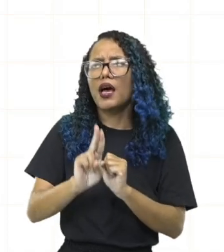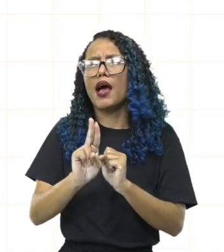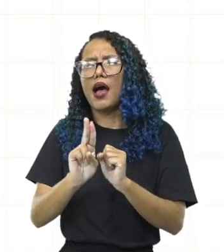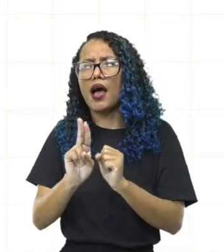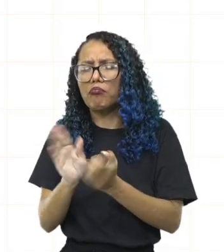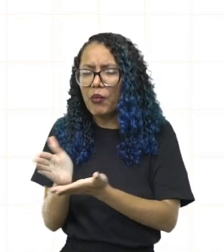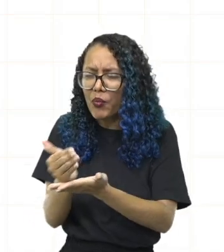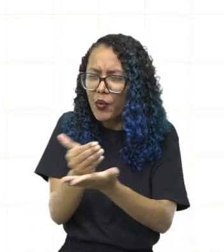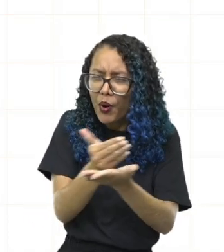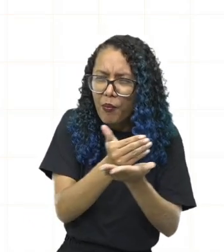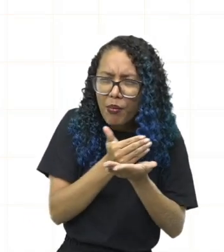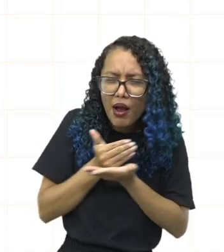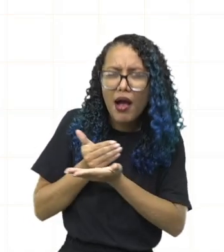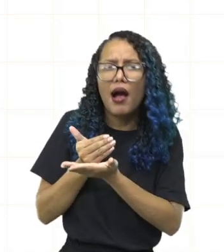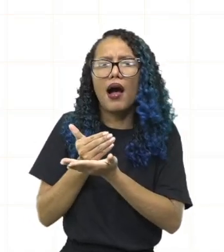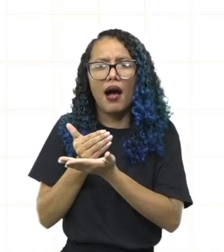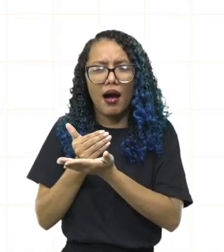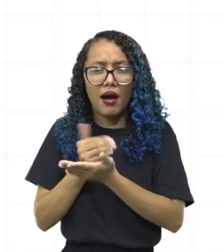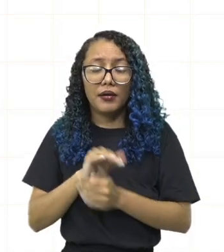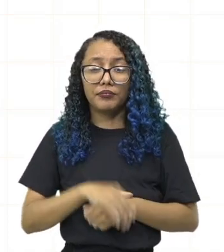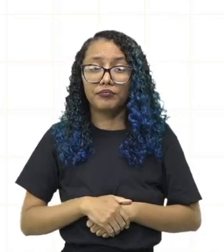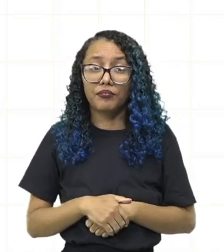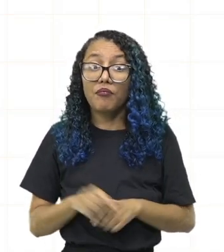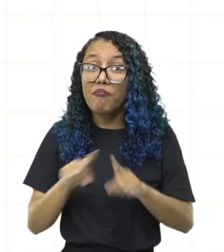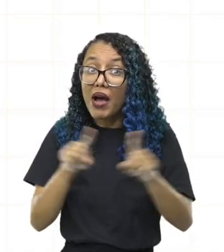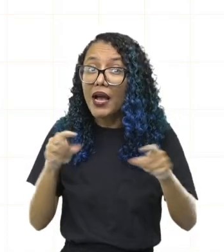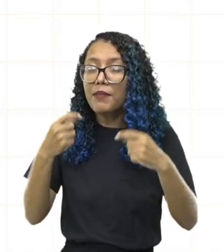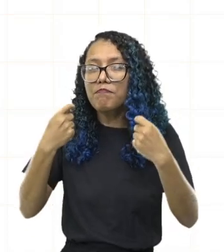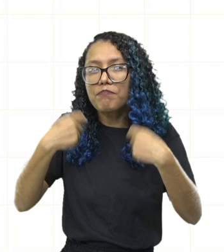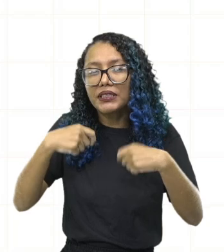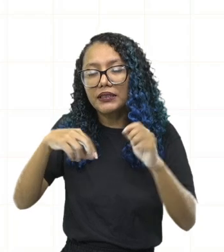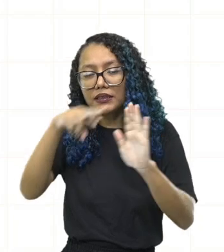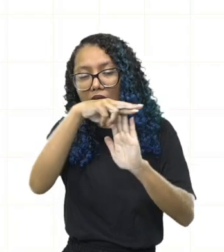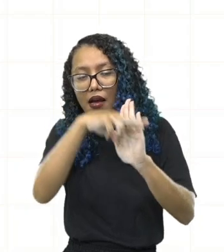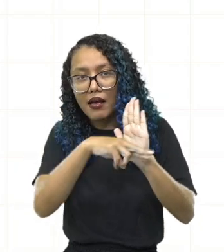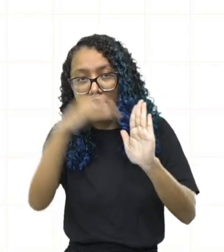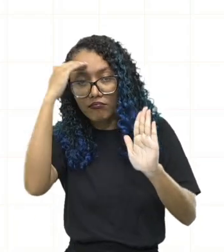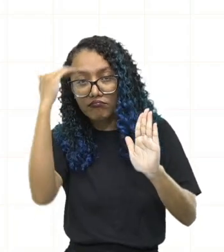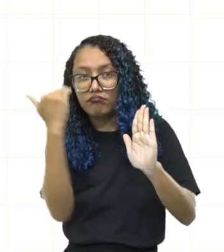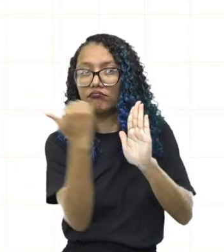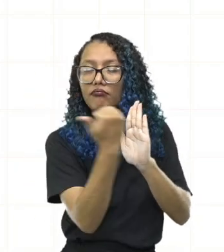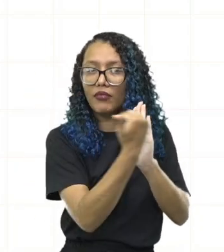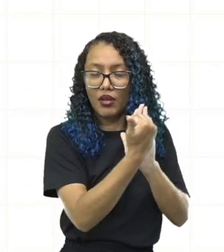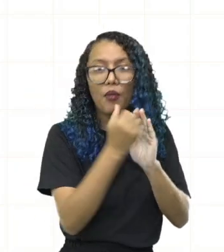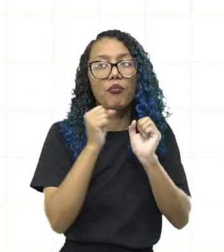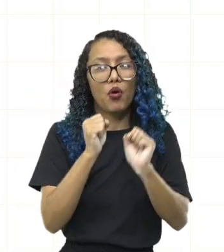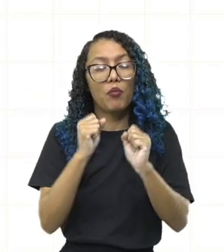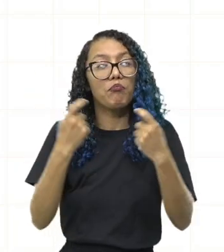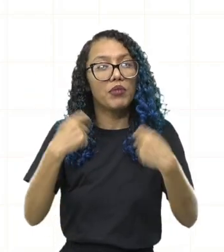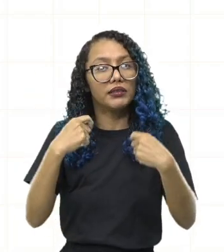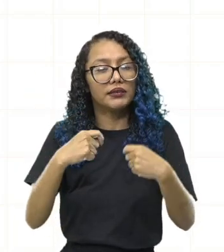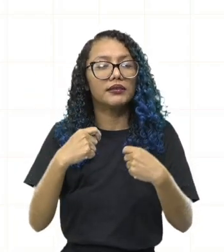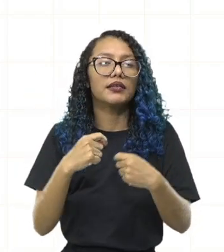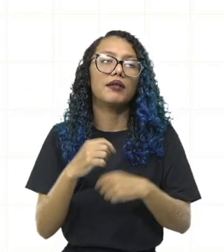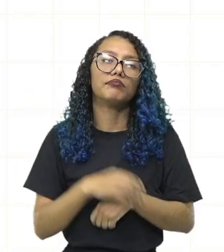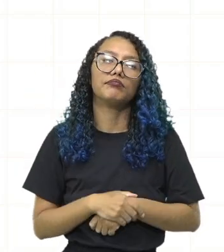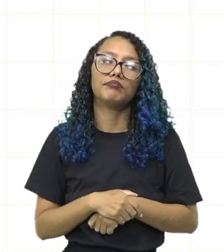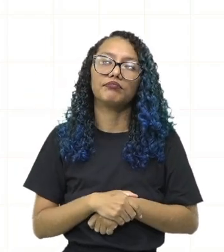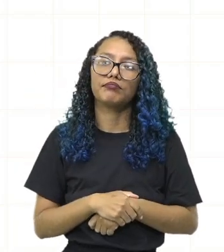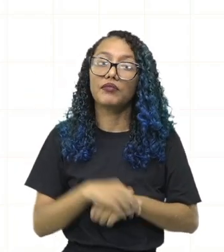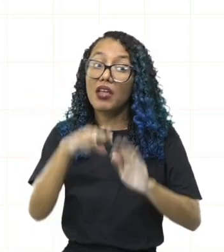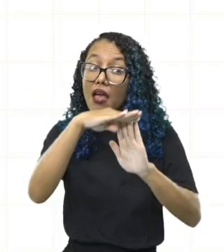naturais dentro desse sistema sustentável, de forma sustentável, tá bom? E nós